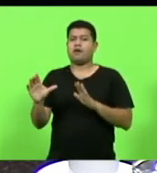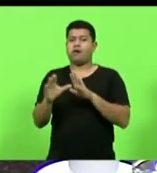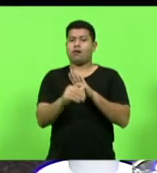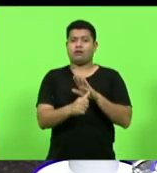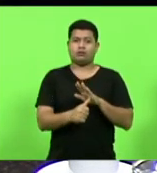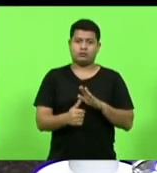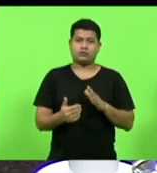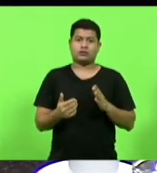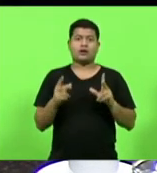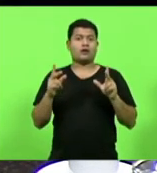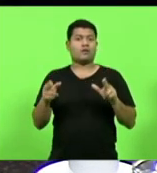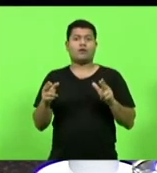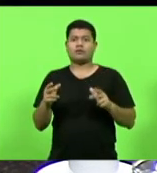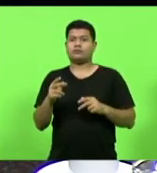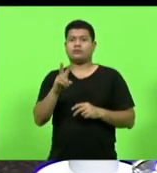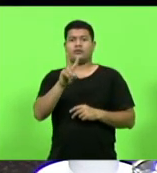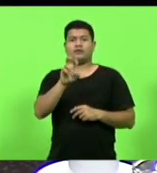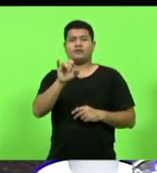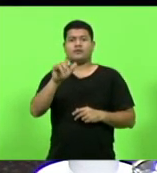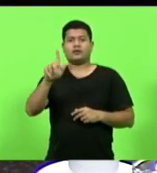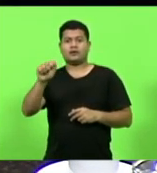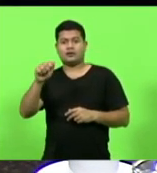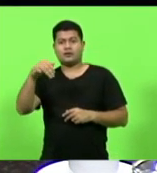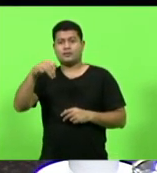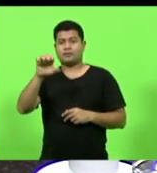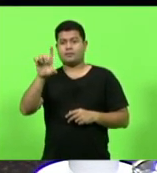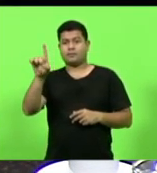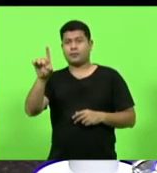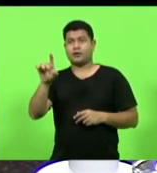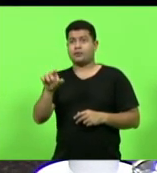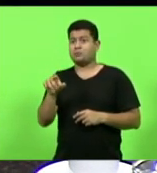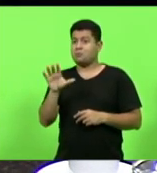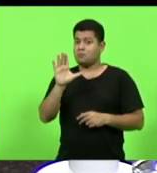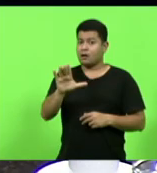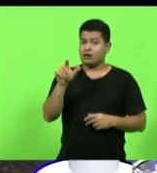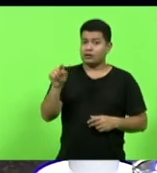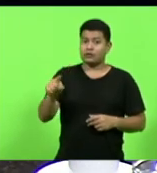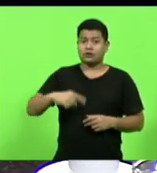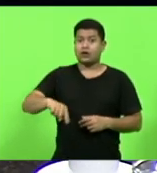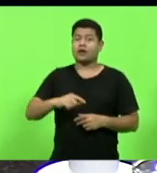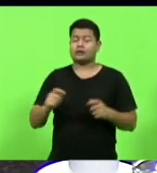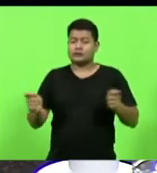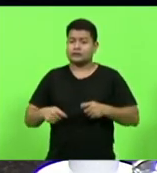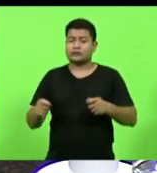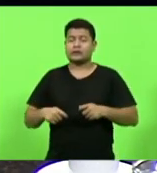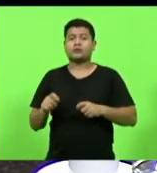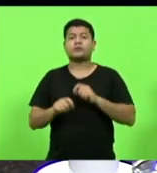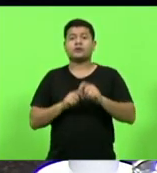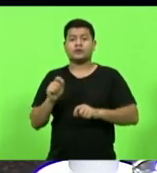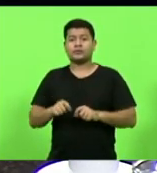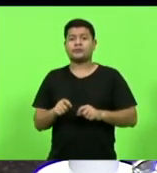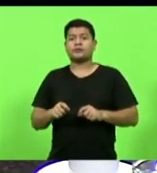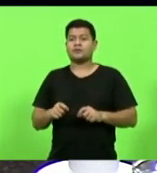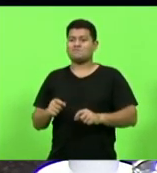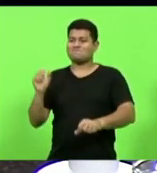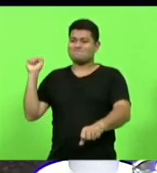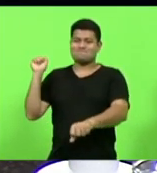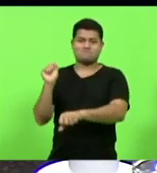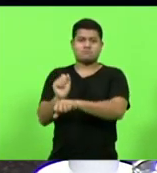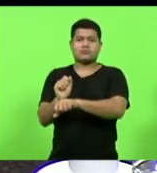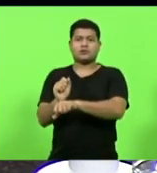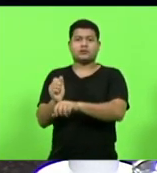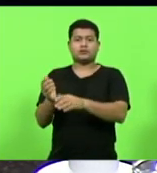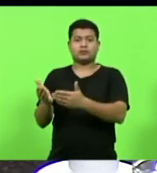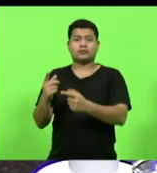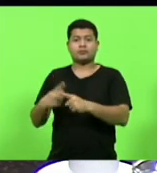Med. Só que esse, senhores deputados, nós temos a oportunidade de brecar, porque ele está